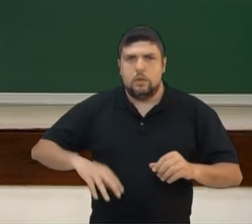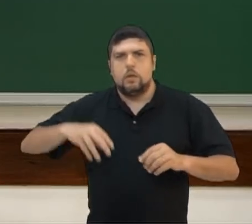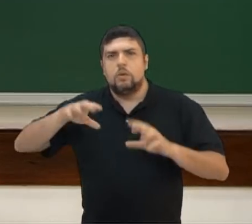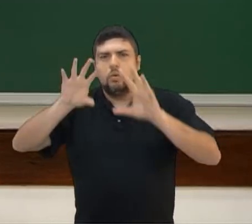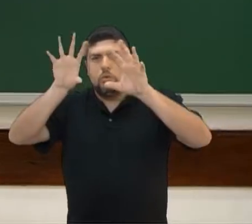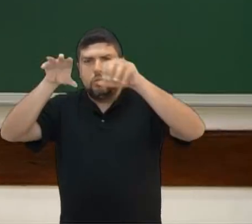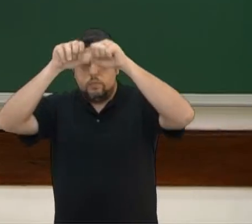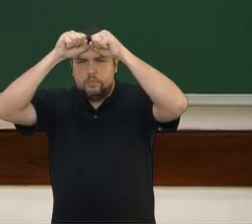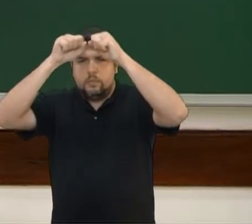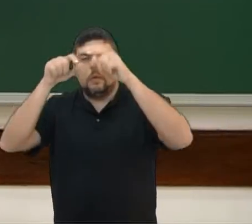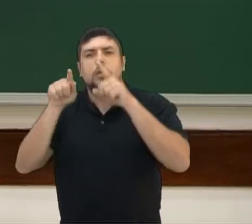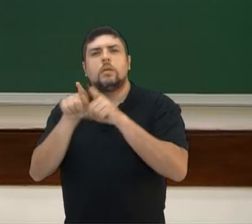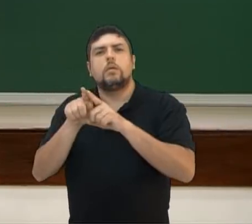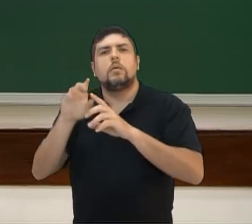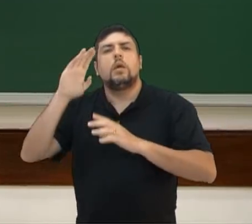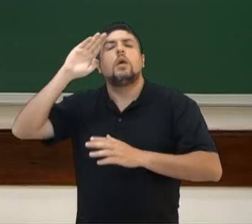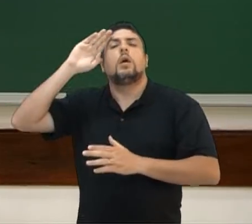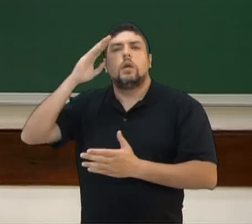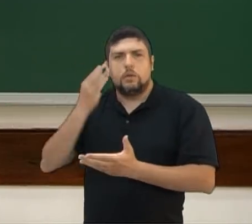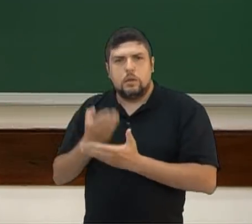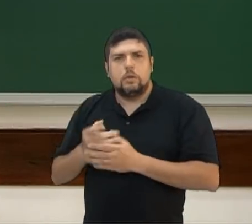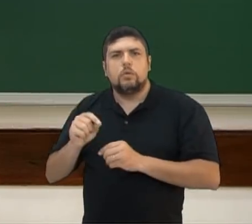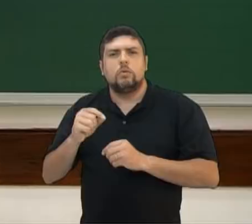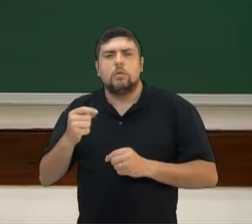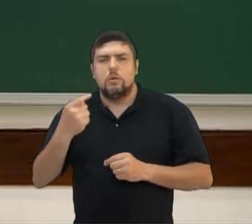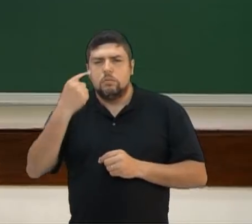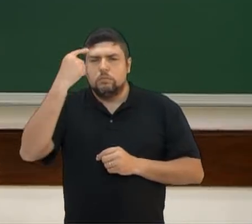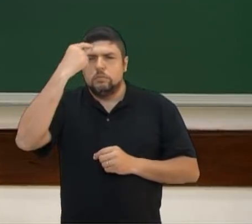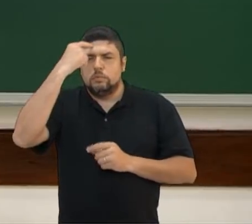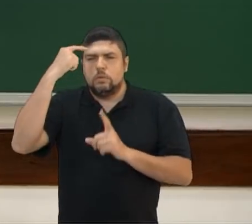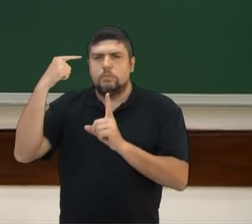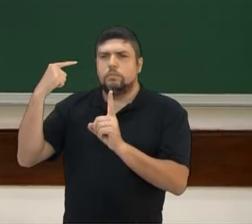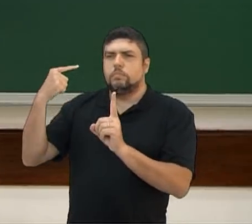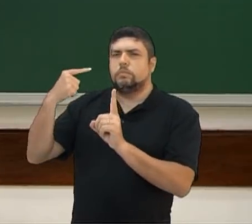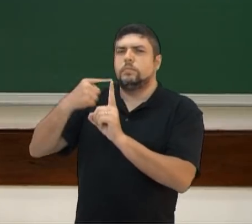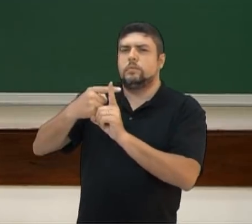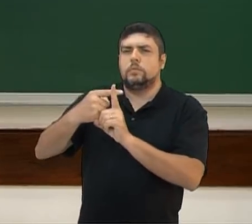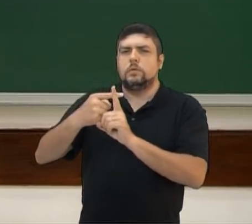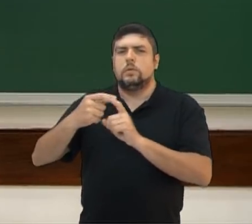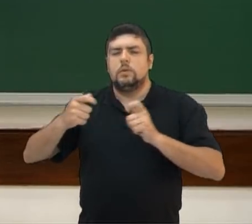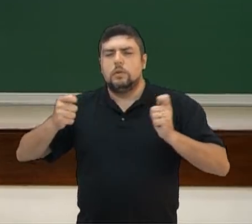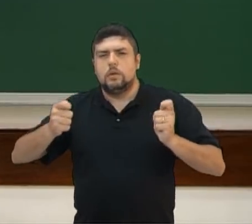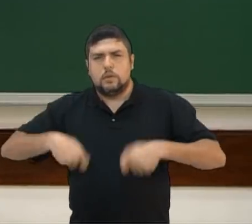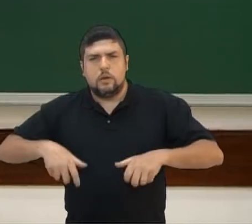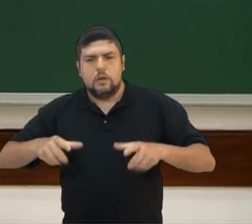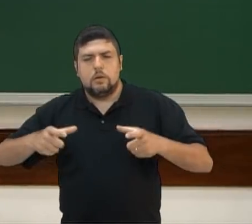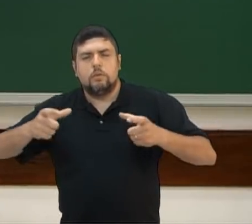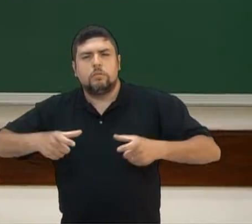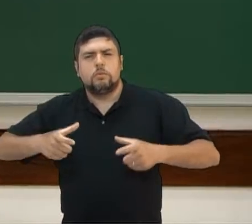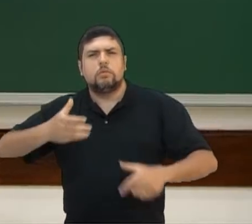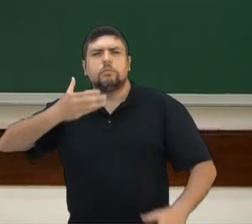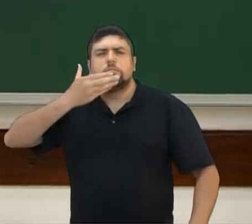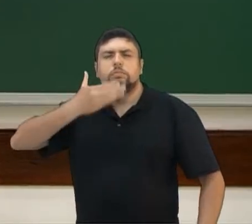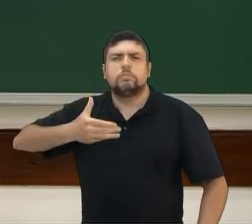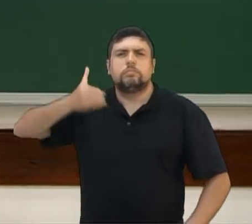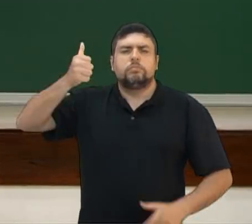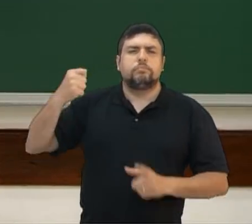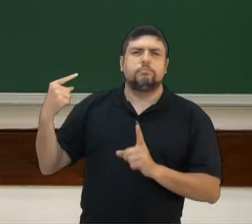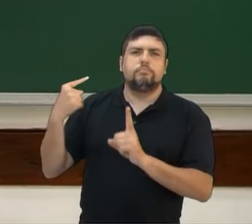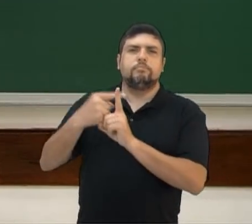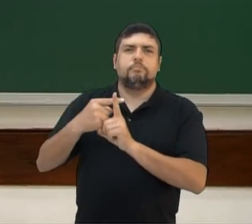pensamento, a vibração mental positiva nos eleva e cria um ambiente mais positivo. Até que tudo